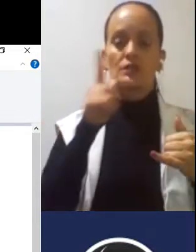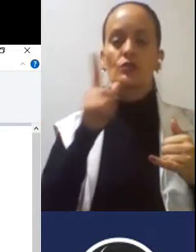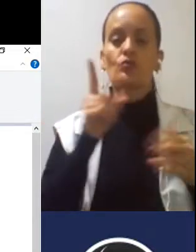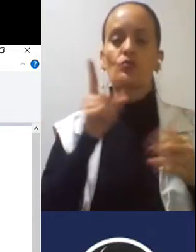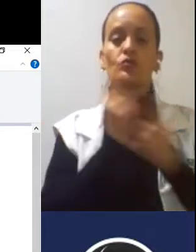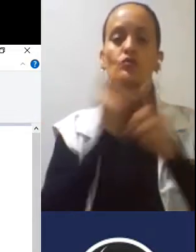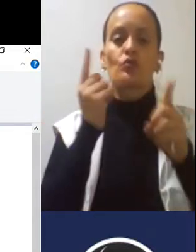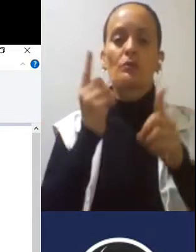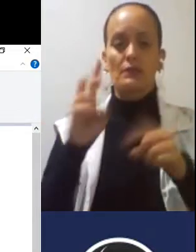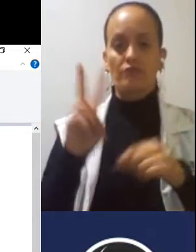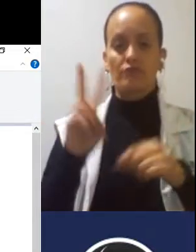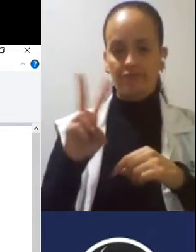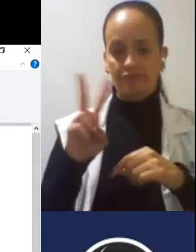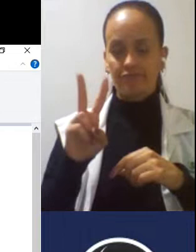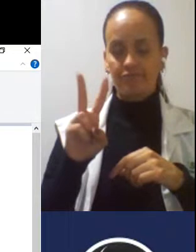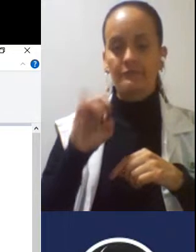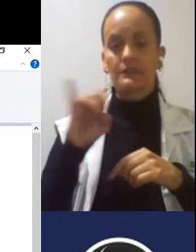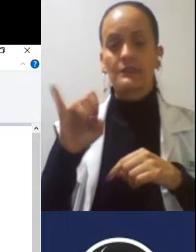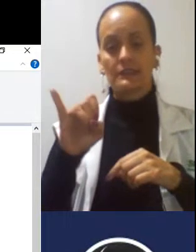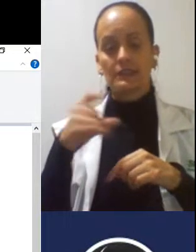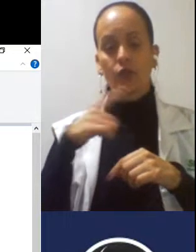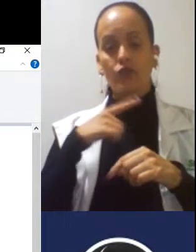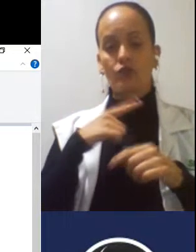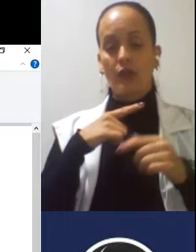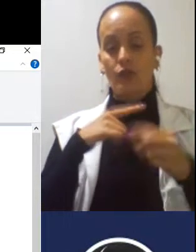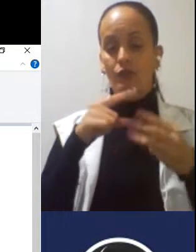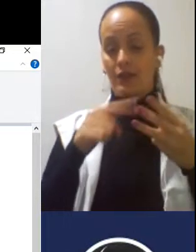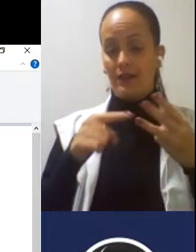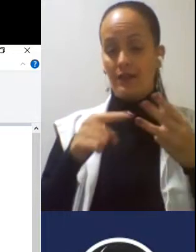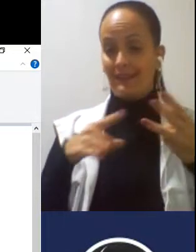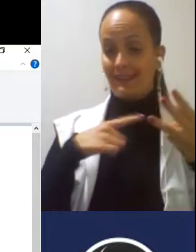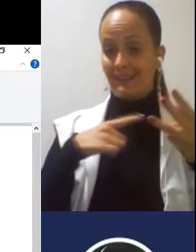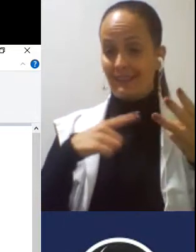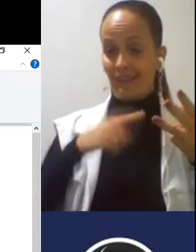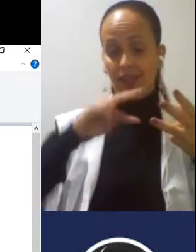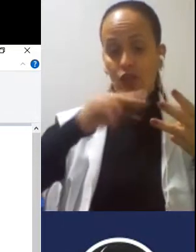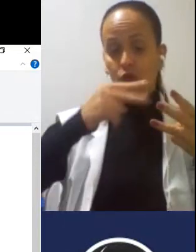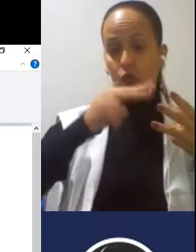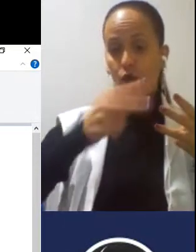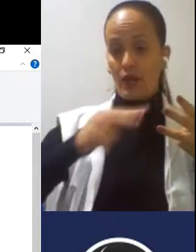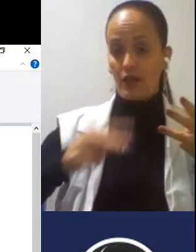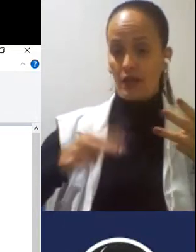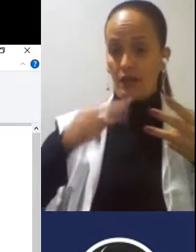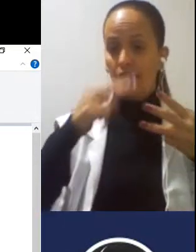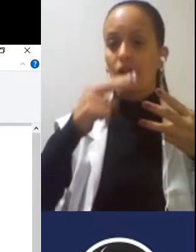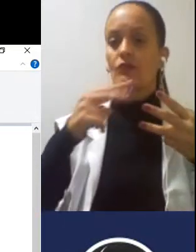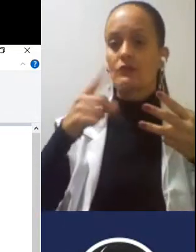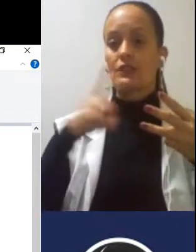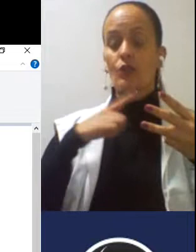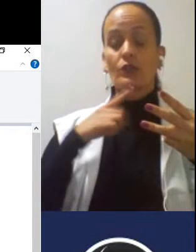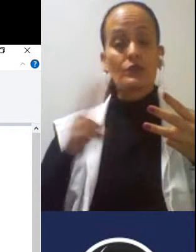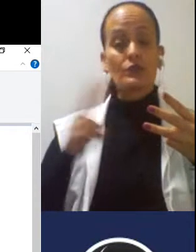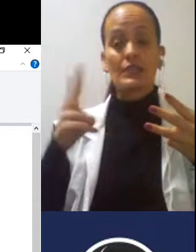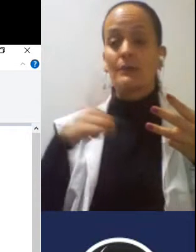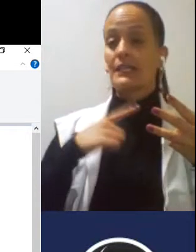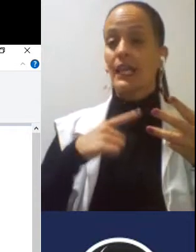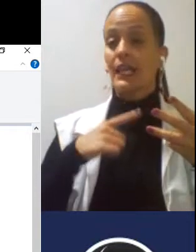tensão e corrente, eu consigo achar a resistência. Se eu tenho informações de tensão e resistência, eu consigo achar a corrente,